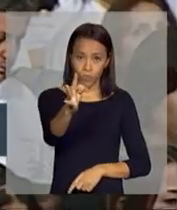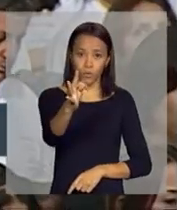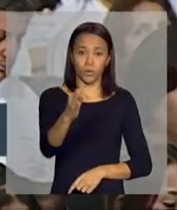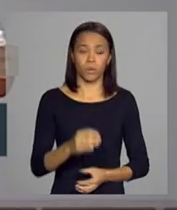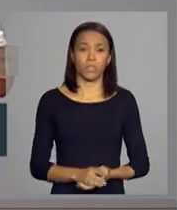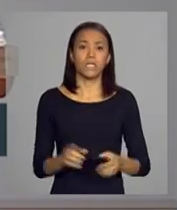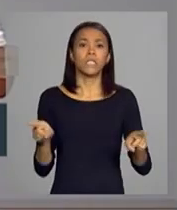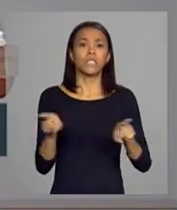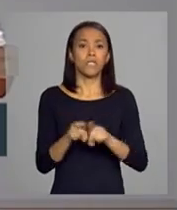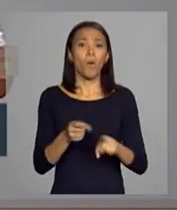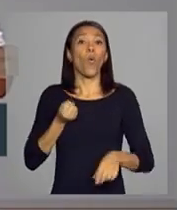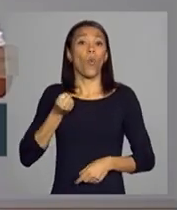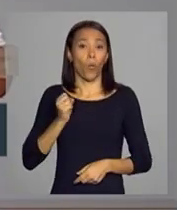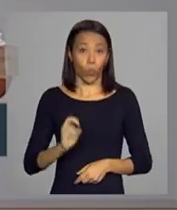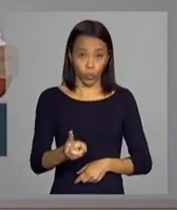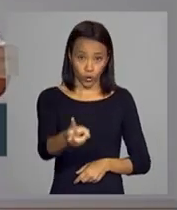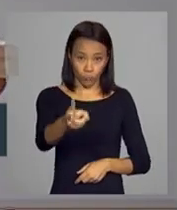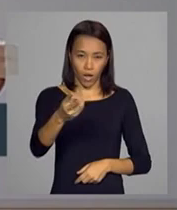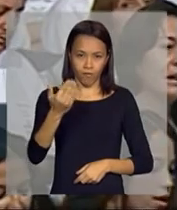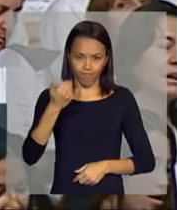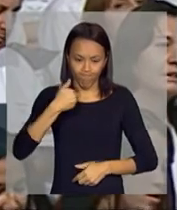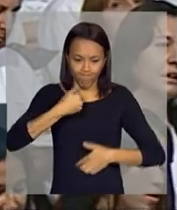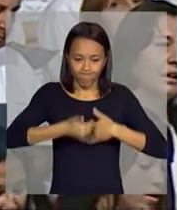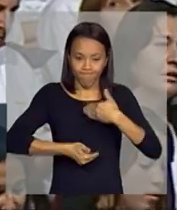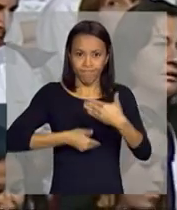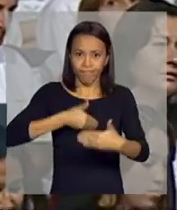e continuar a crescer,